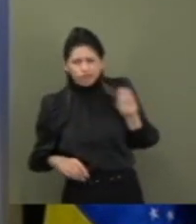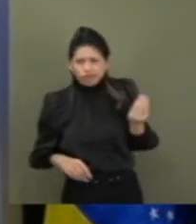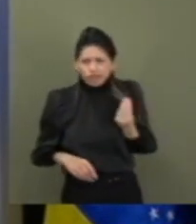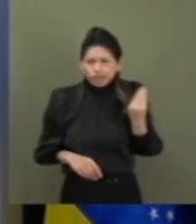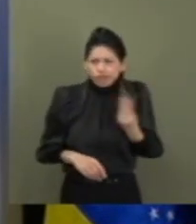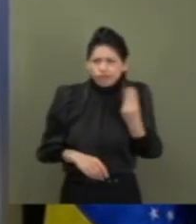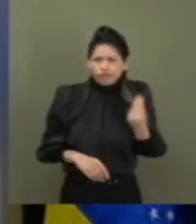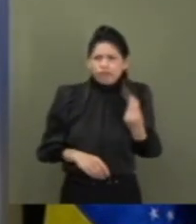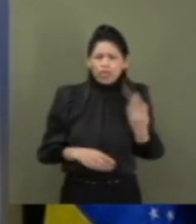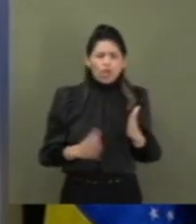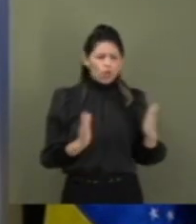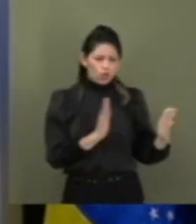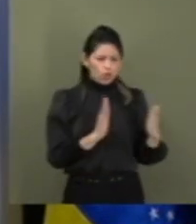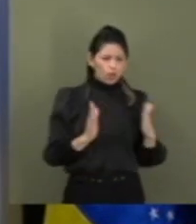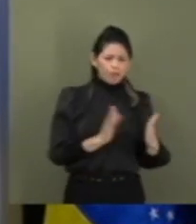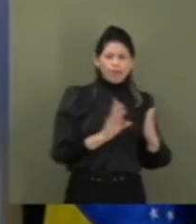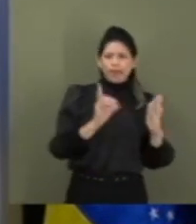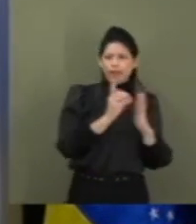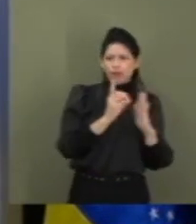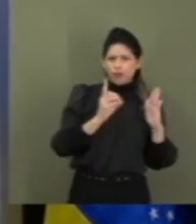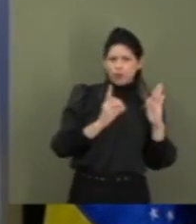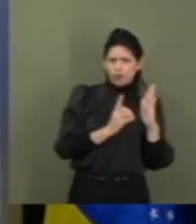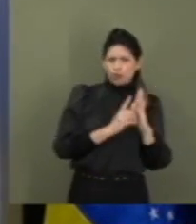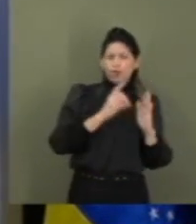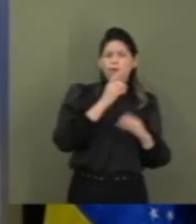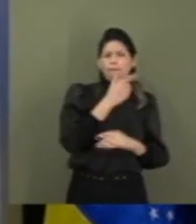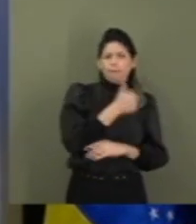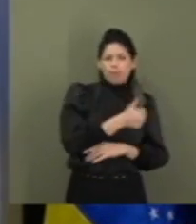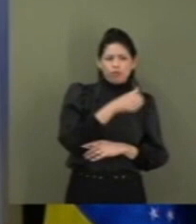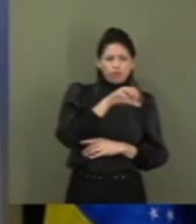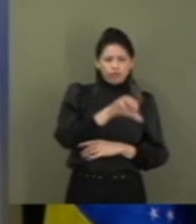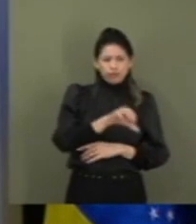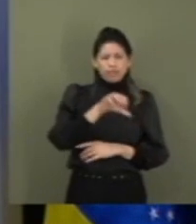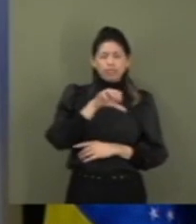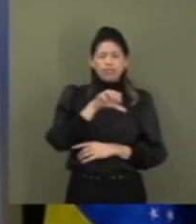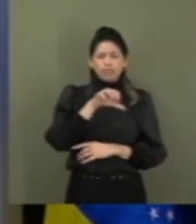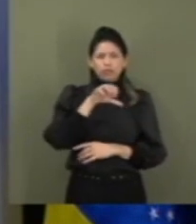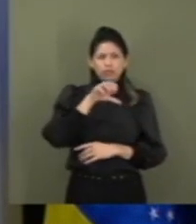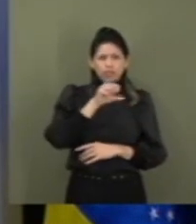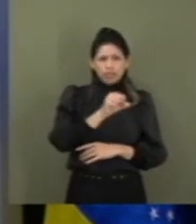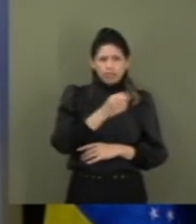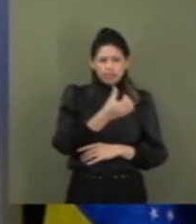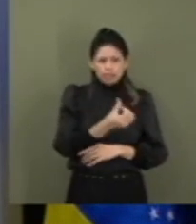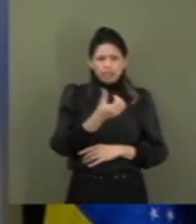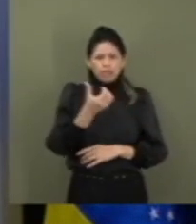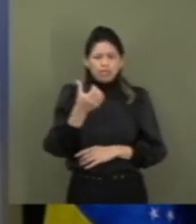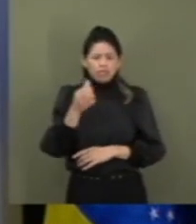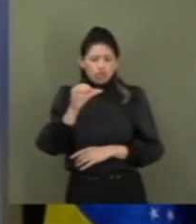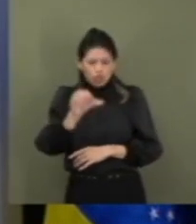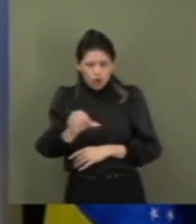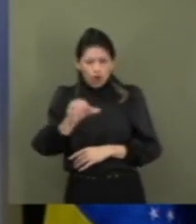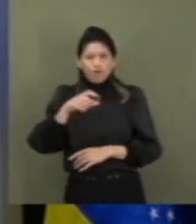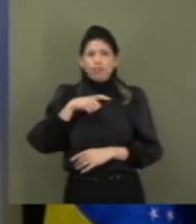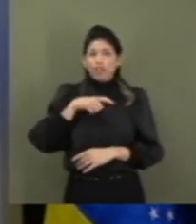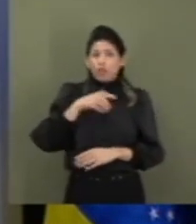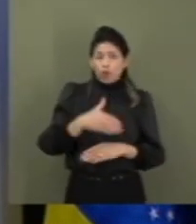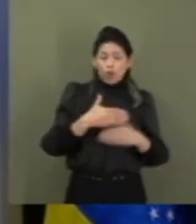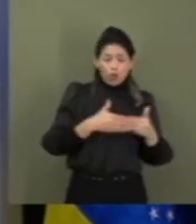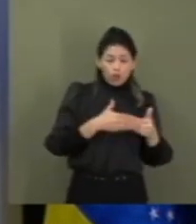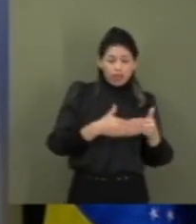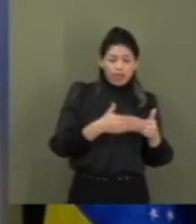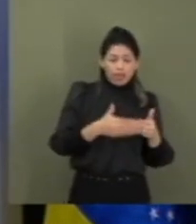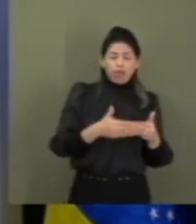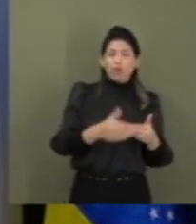Em 1969, num protesto contra a aposentadoria compulsória de colegas